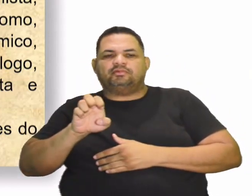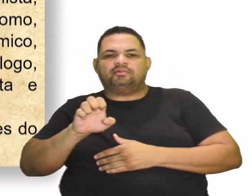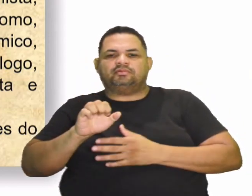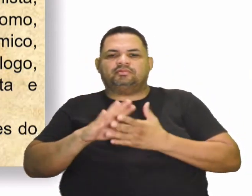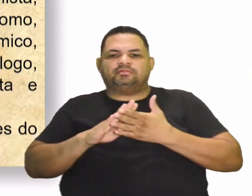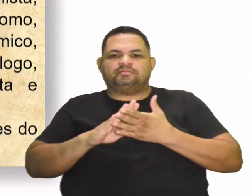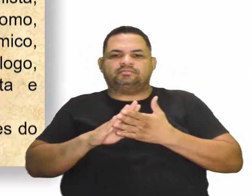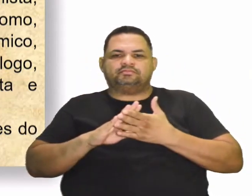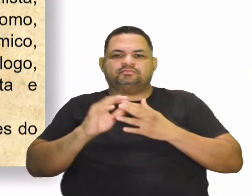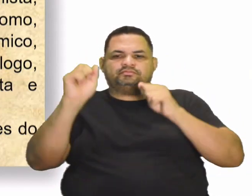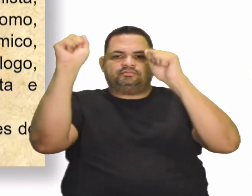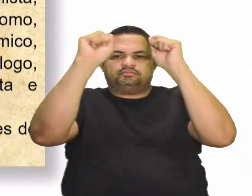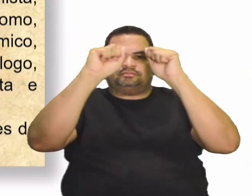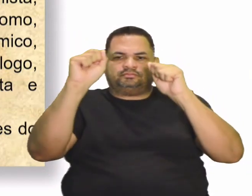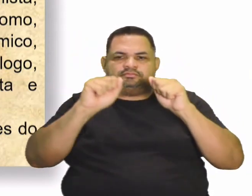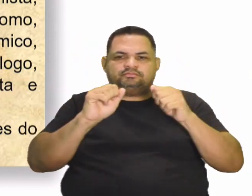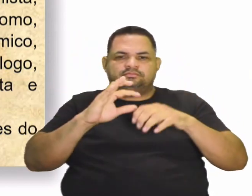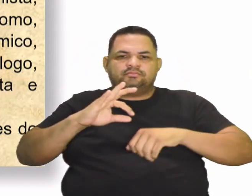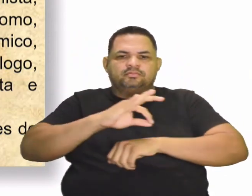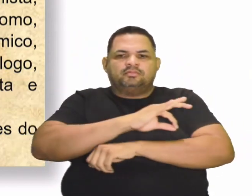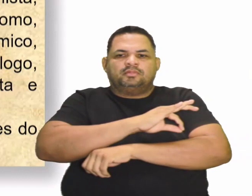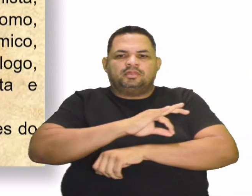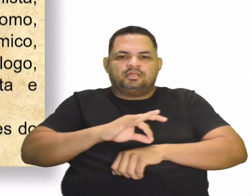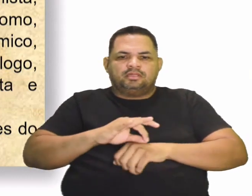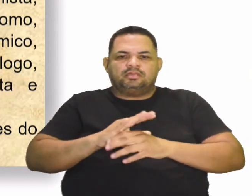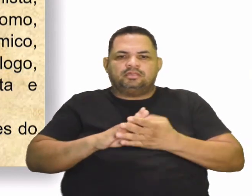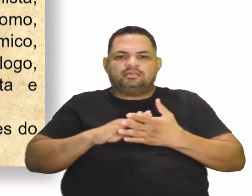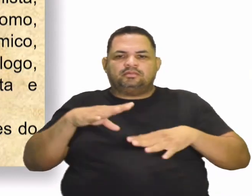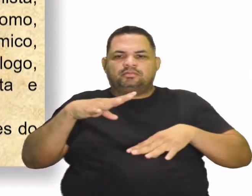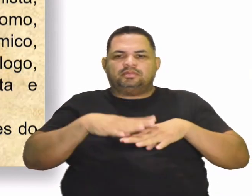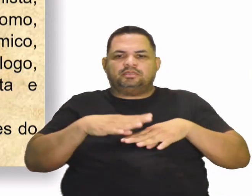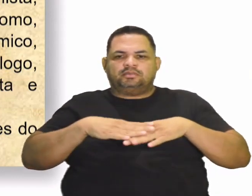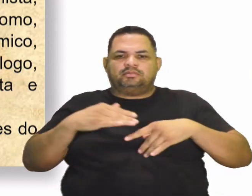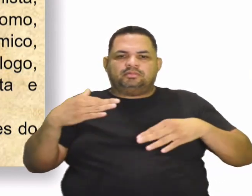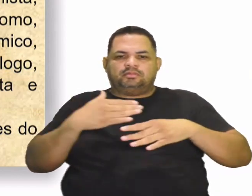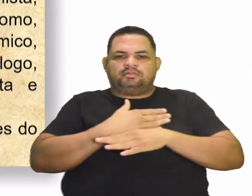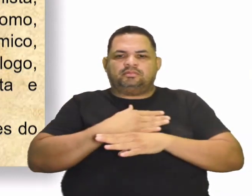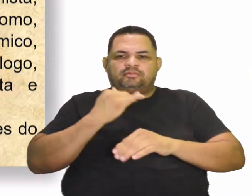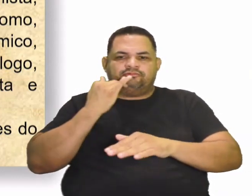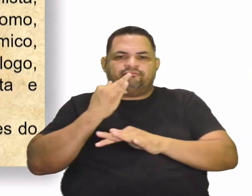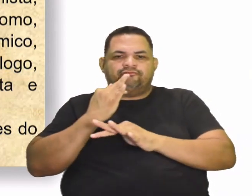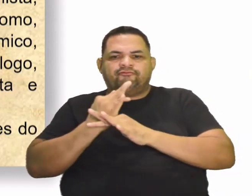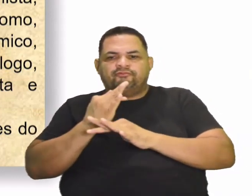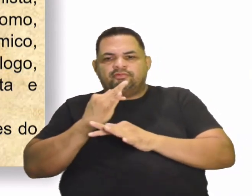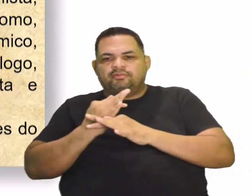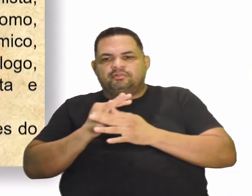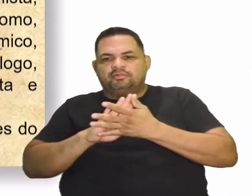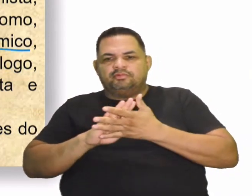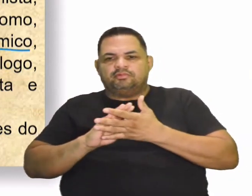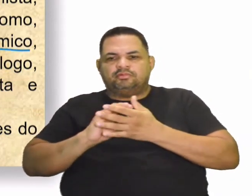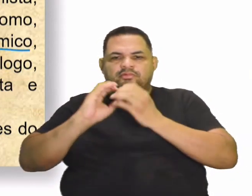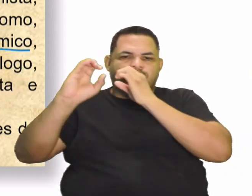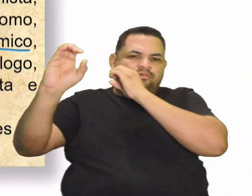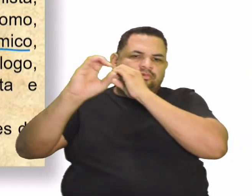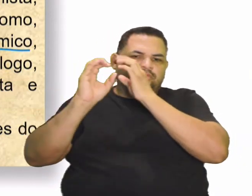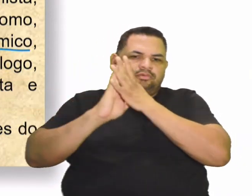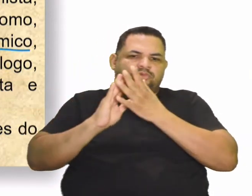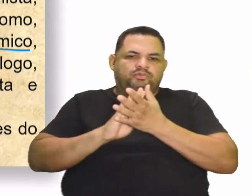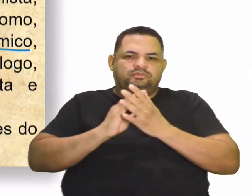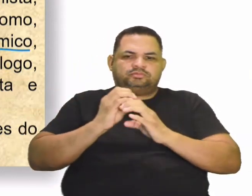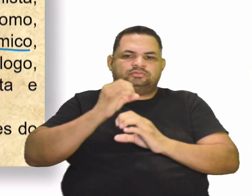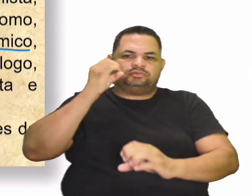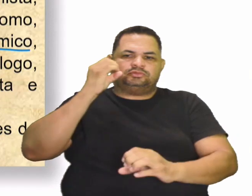Foi, então, escultor, arquiteto, matemático, urbanista, físico, astrônomo, engenheiro, químico. Olha